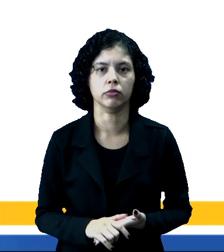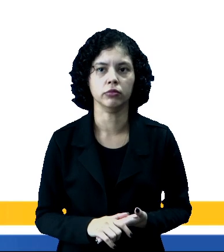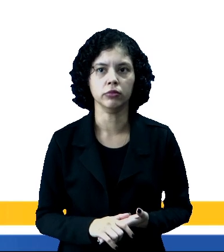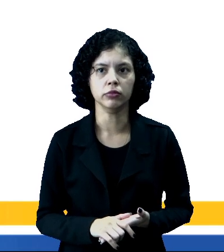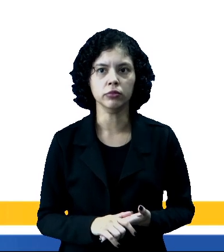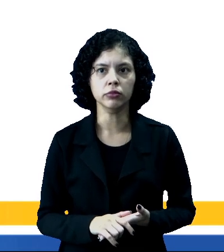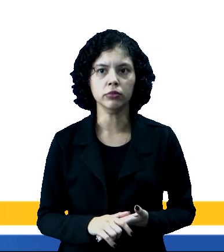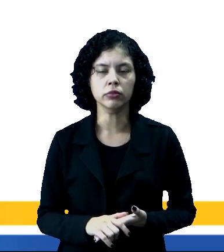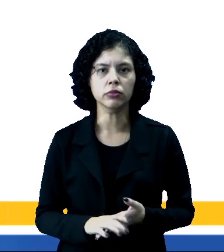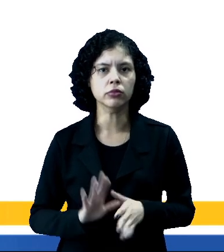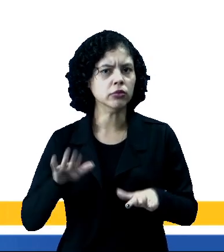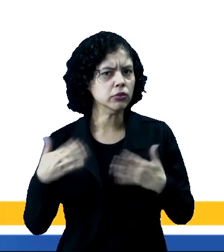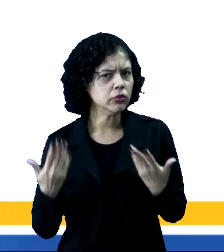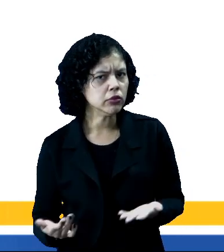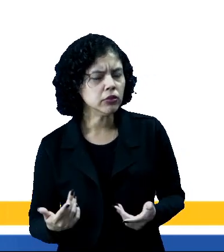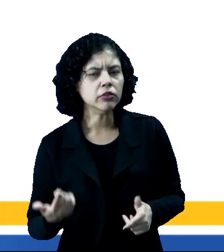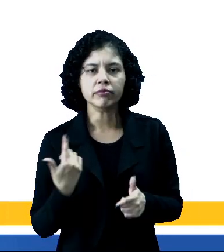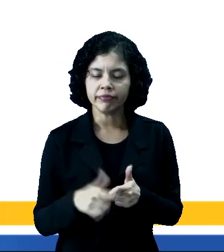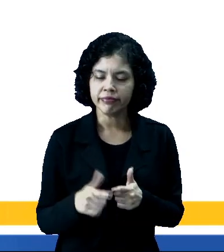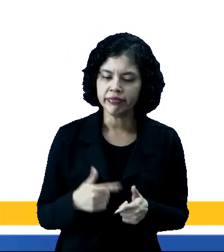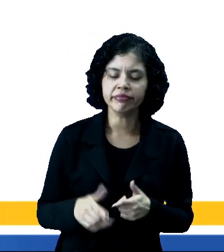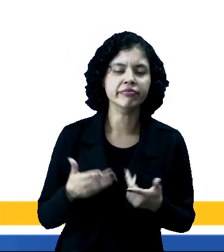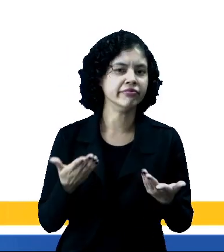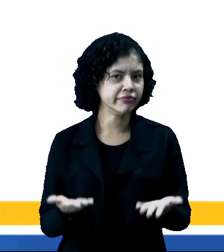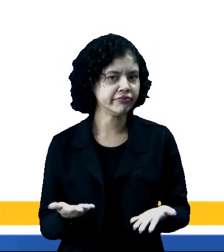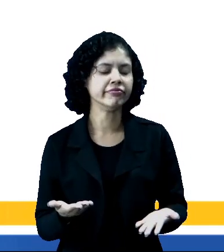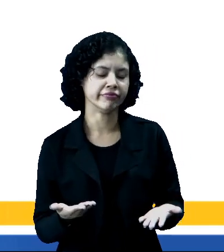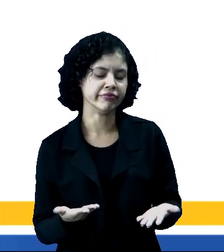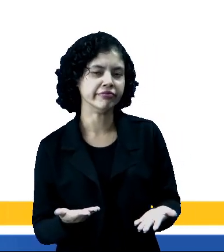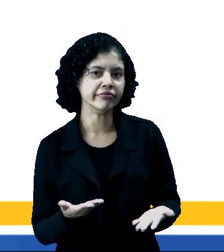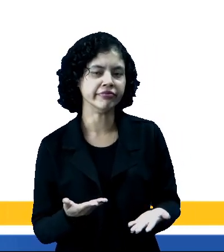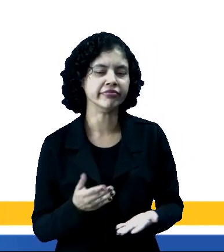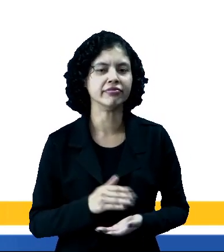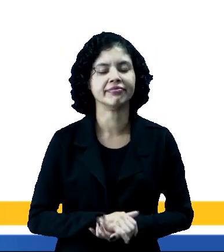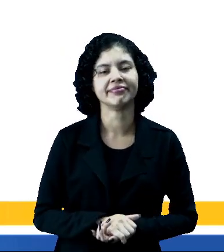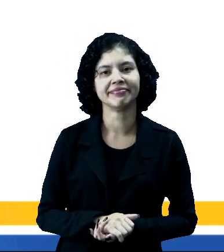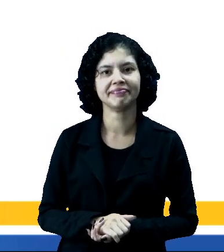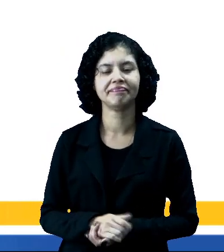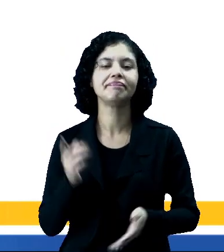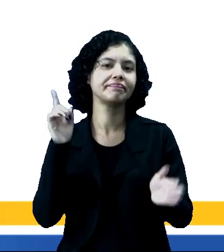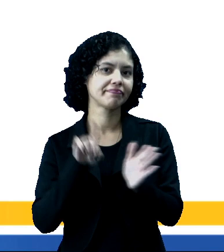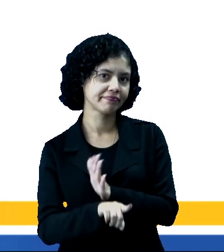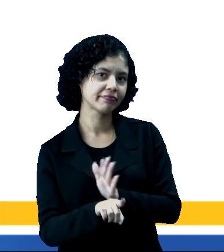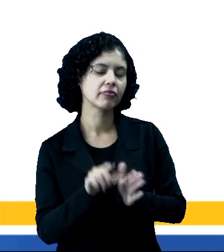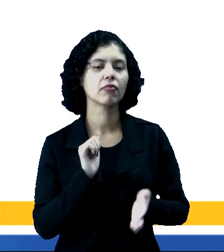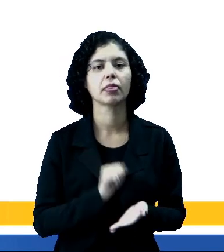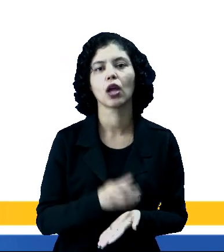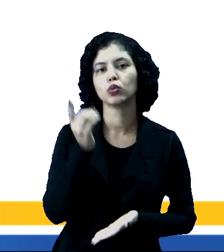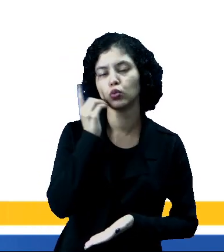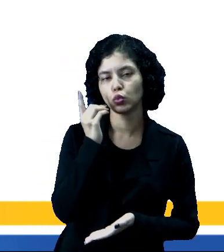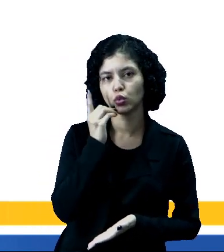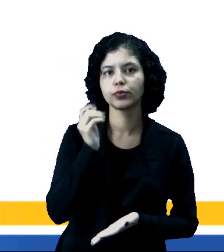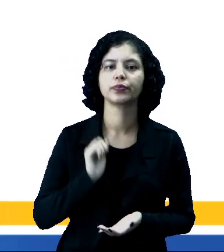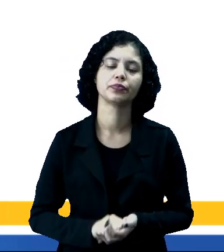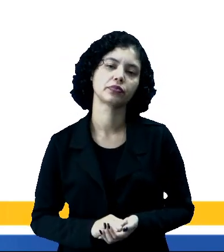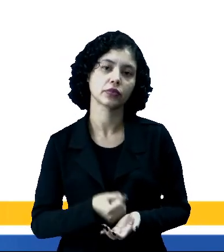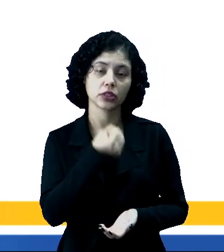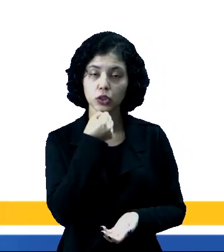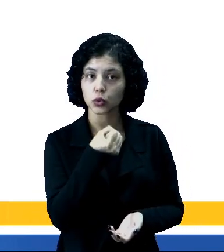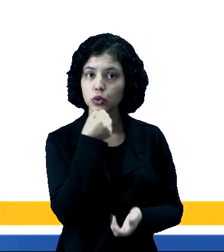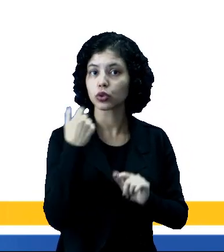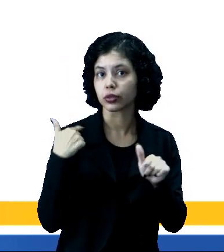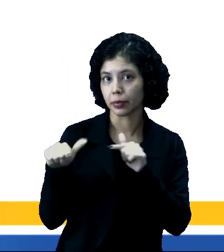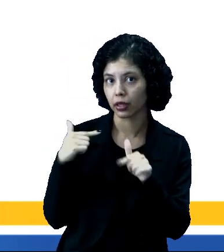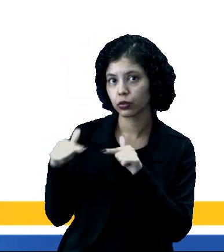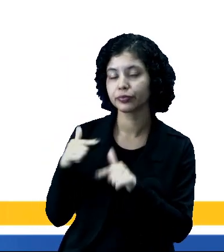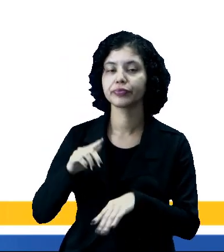maior defeito? Né? Qual é o teu maior defeito? Então são perguntas aí do cotidiano da entrevista de